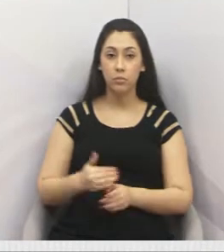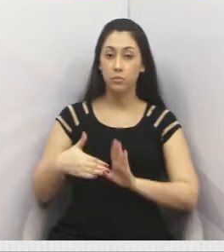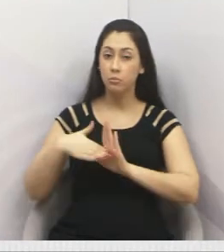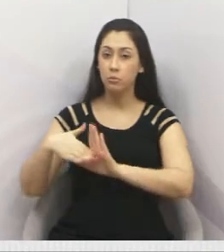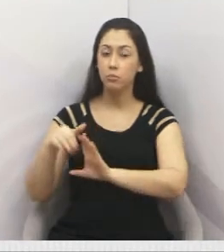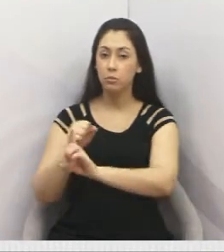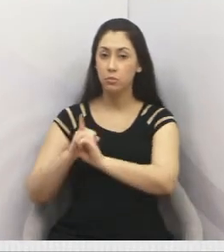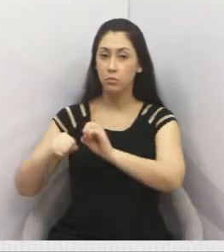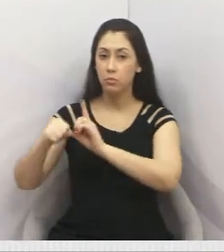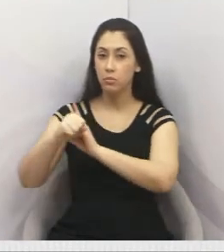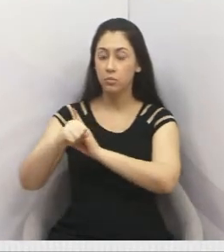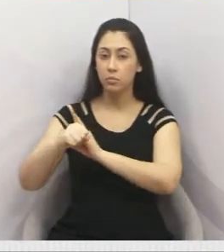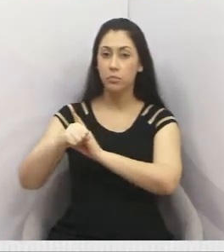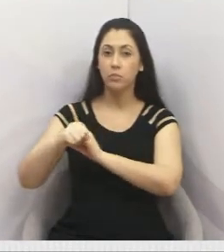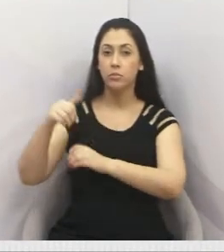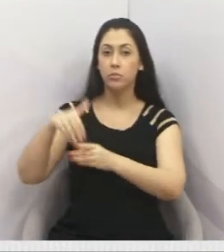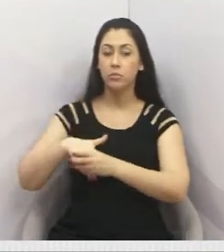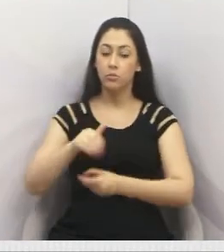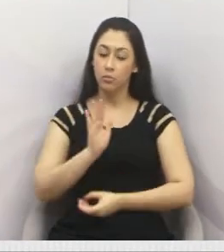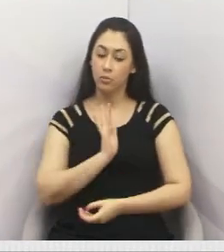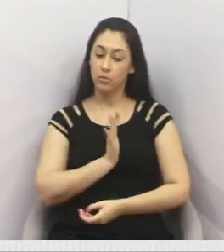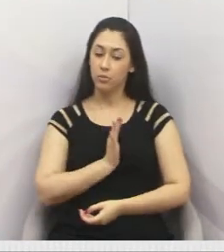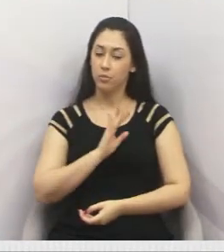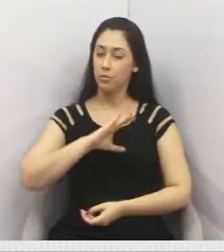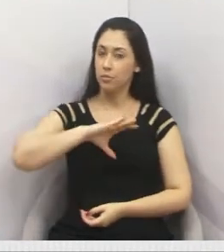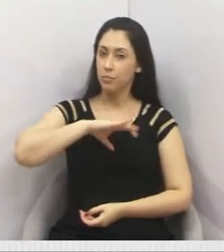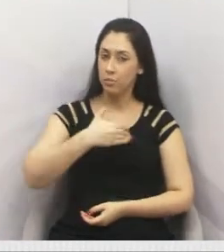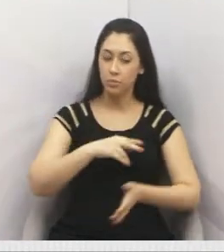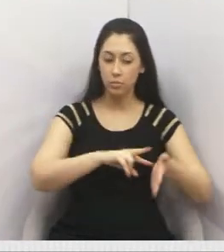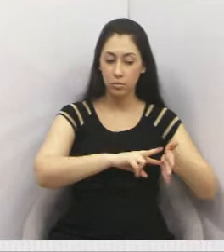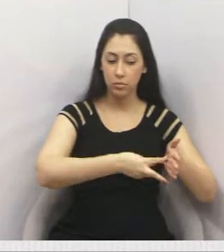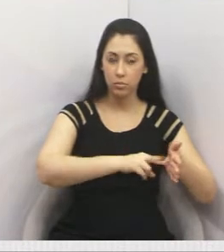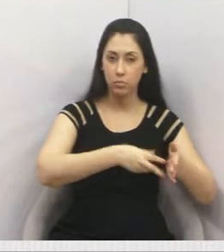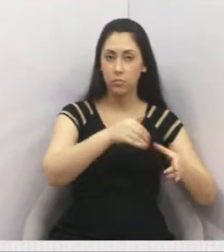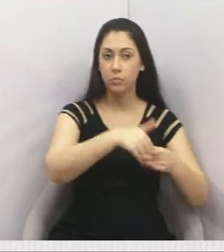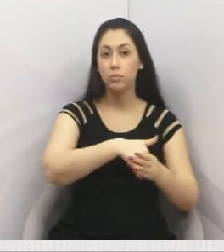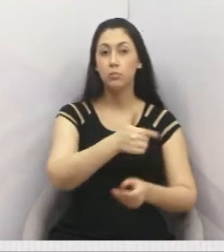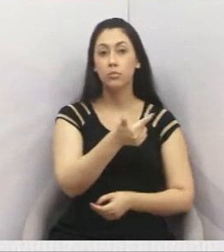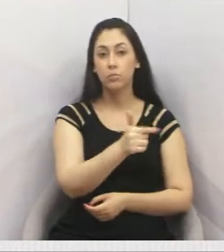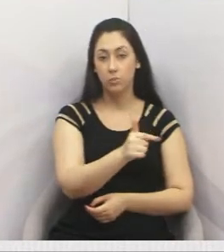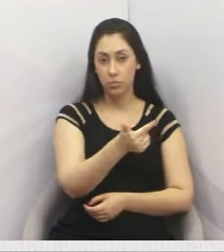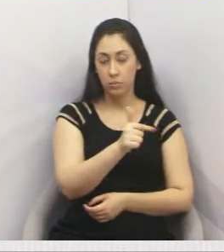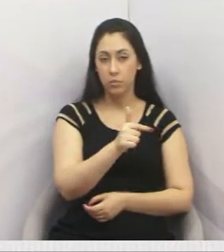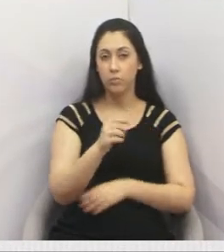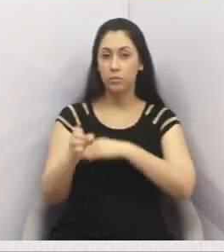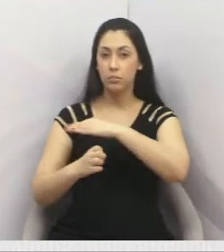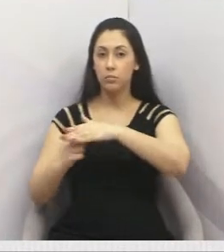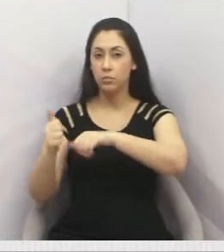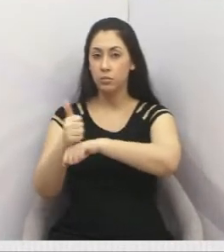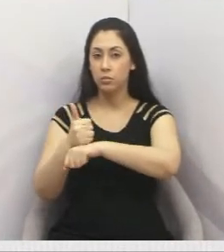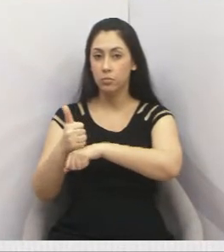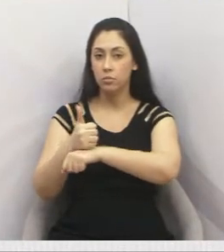Movimentos populares ou coletivos, Coração Valente, entidade de classe sindical em branco, empresas ou entidades profissionais em branco,